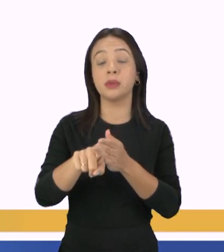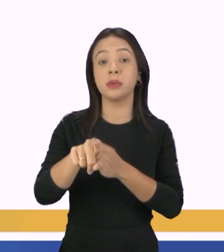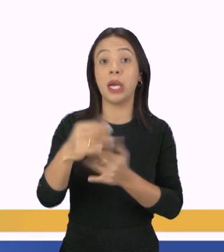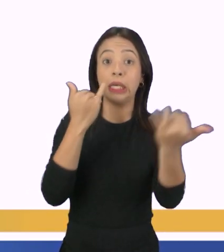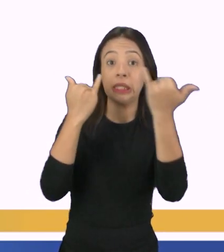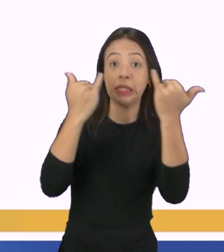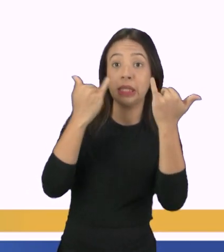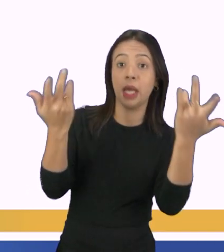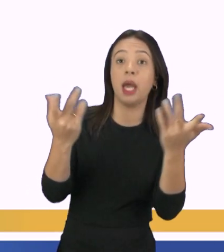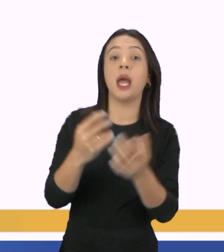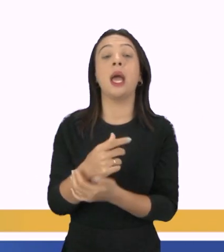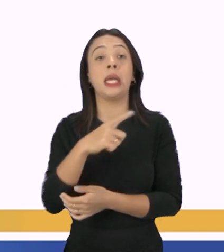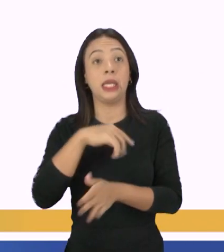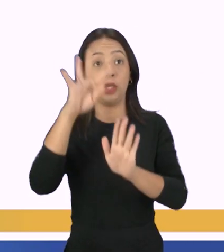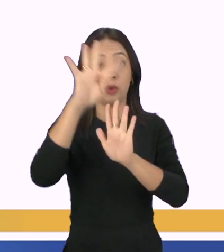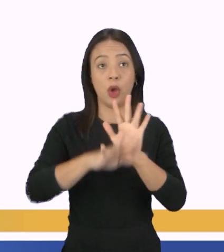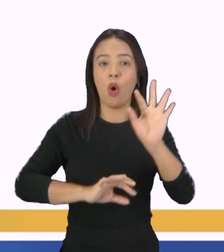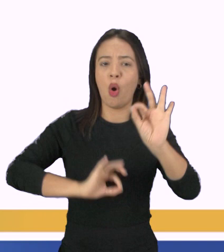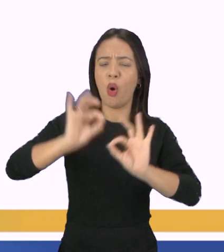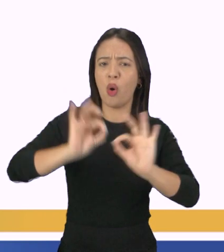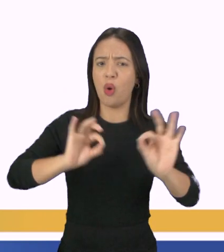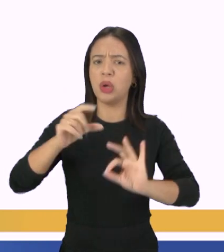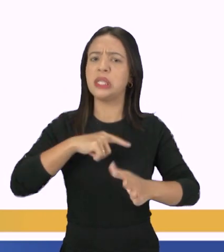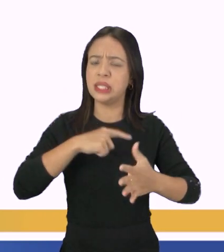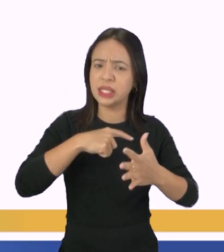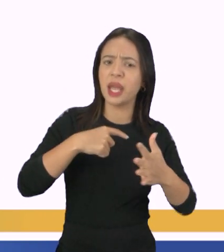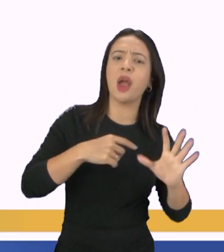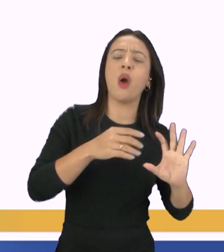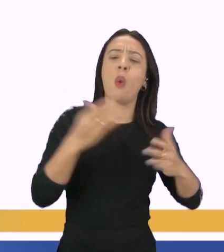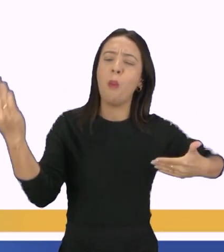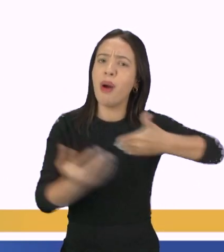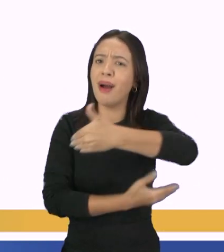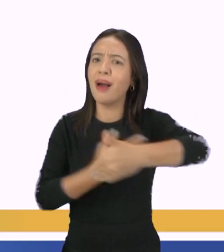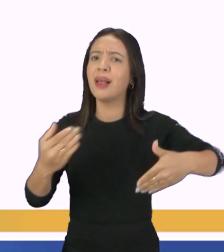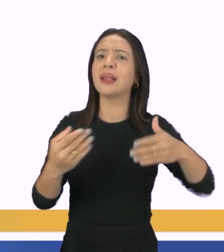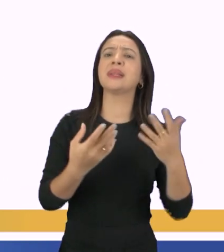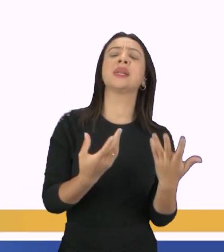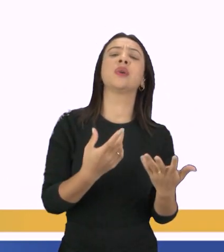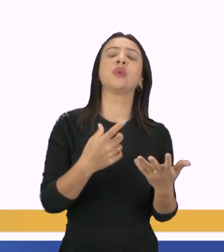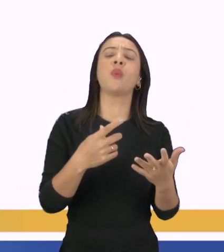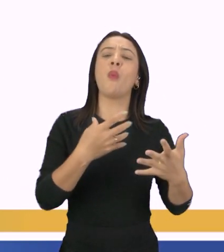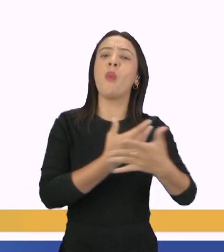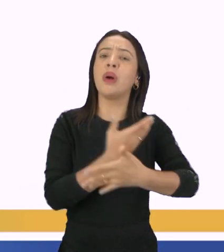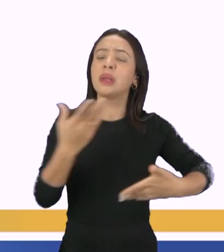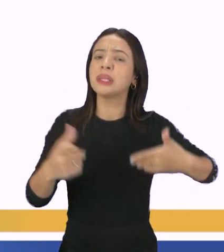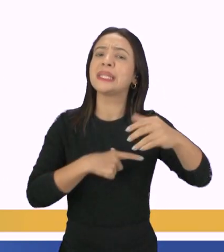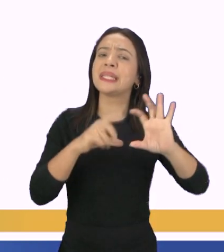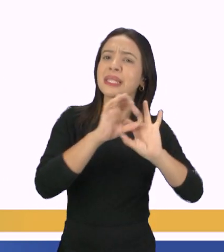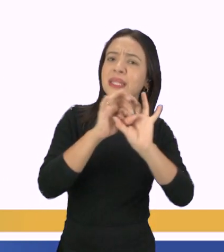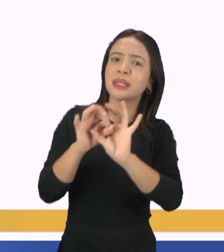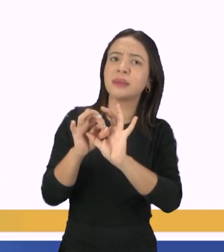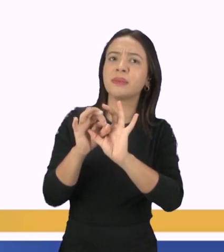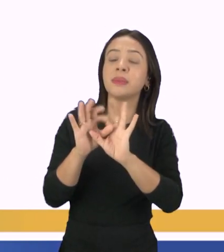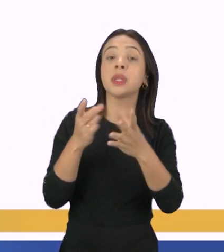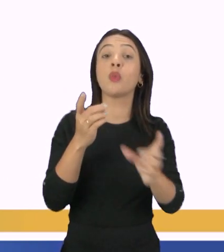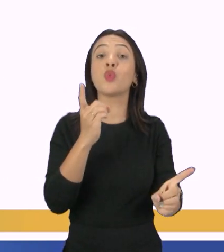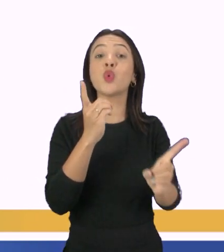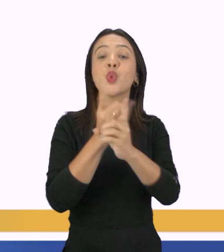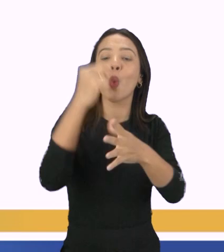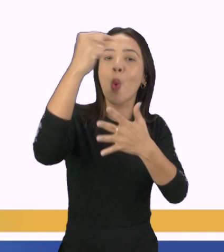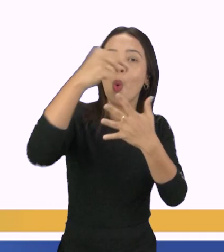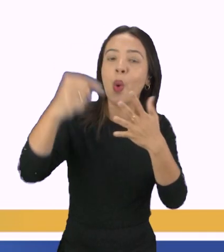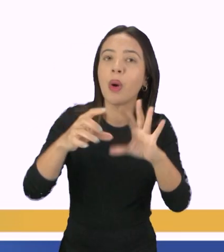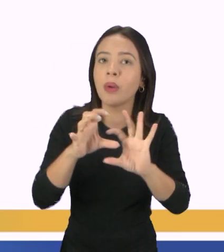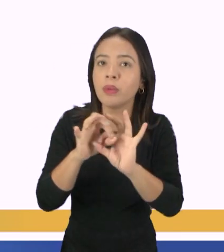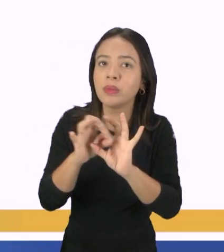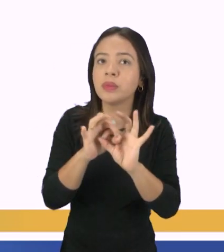no texto se organizam estabelecendo relações de sentido. A gente vai identificar no texto que conectivo, qual é o significado